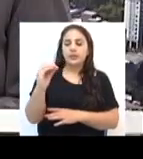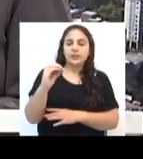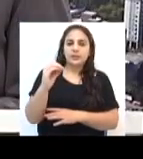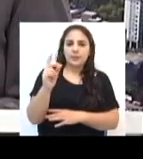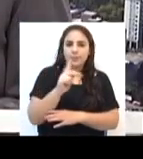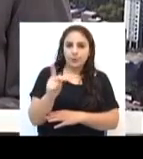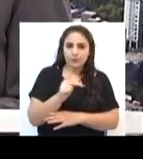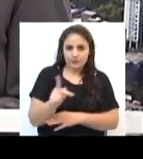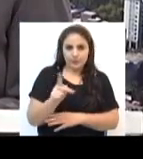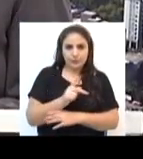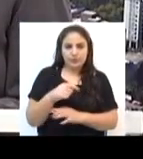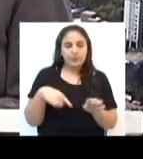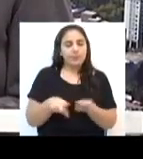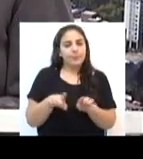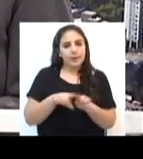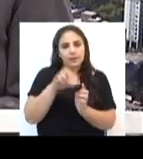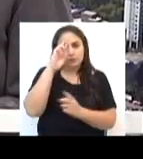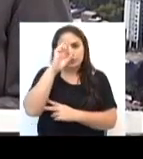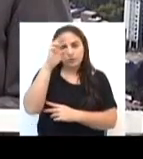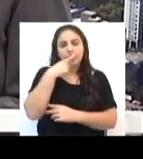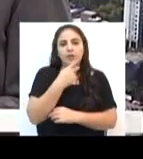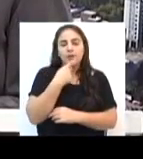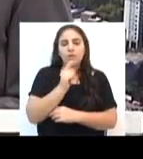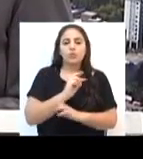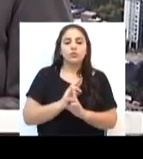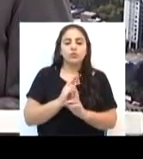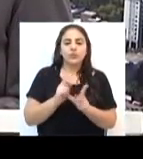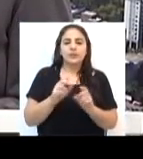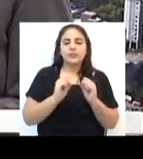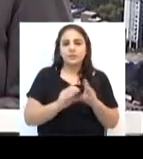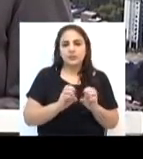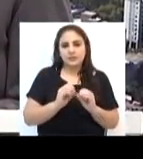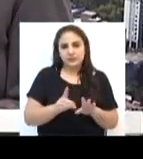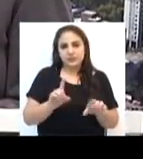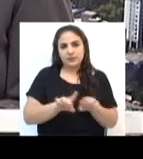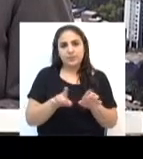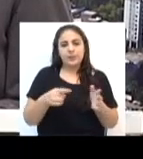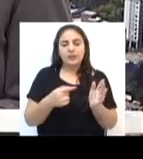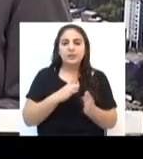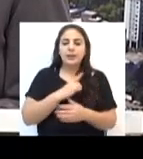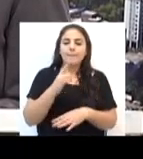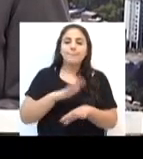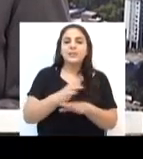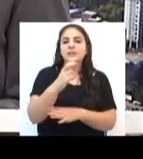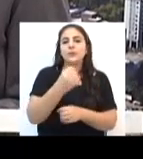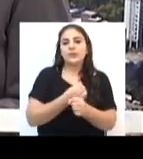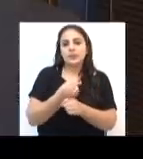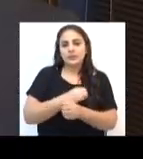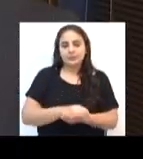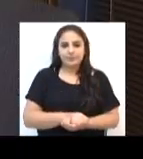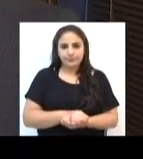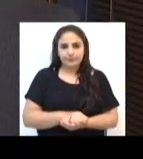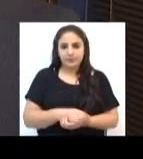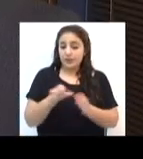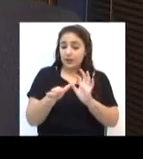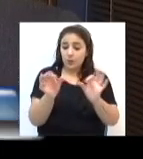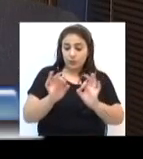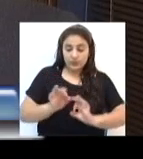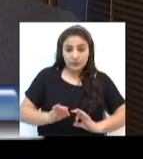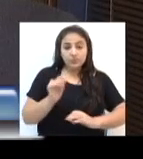a possibilidade, sim, de um adolescente de 16 anos, 17 anos se reeducar e se reintegrar na sociedade. Na tribuna,